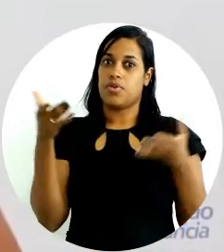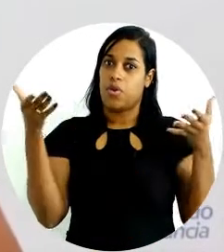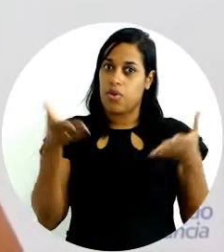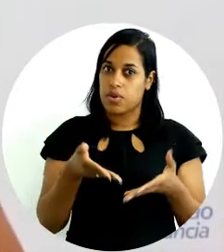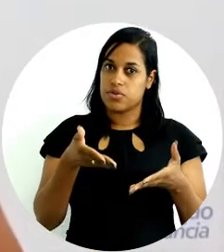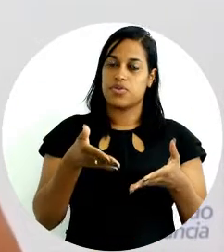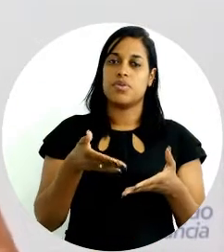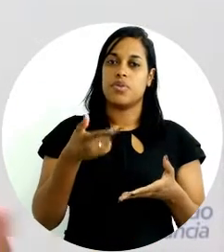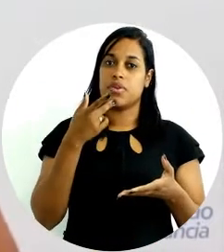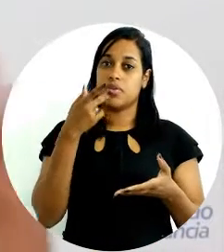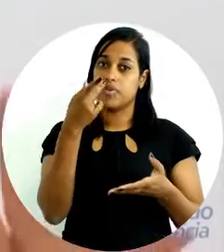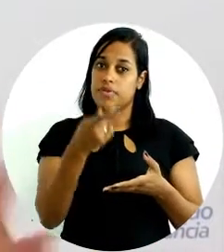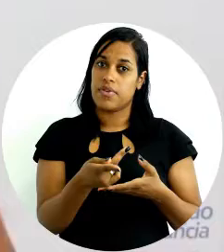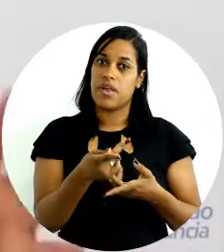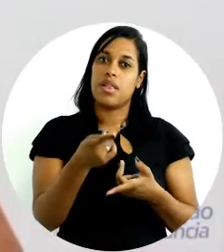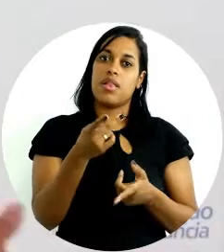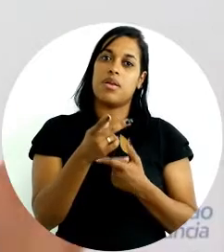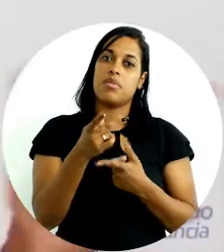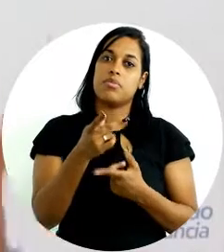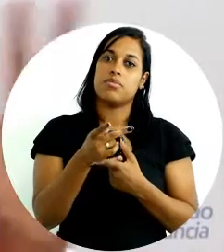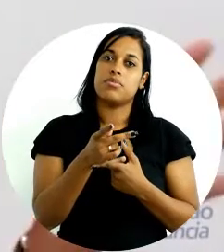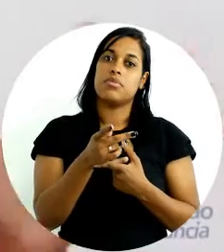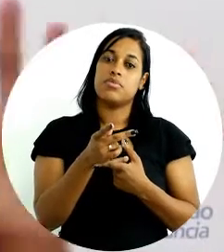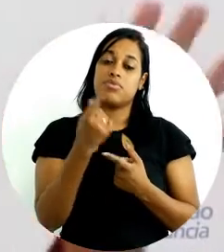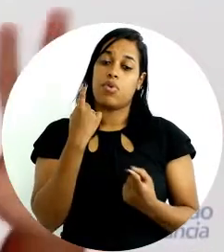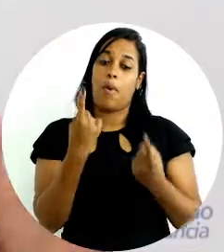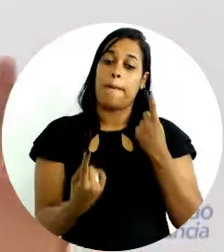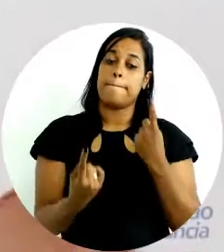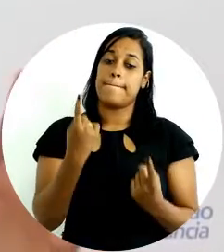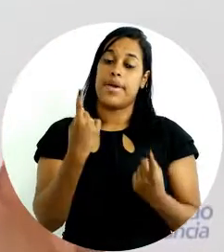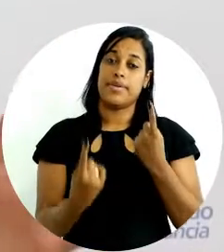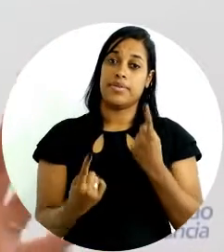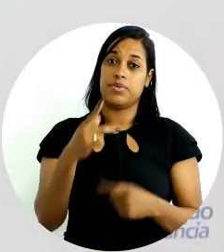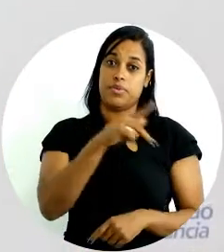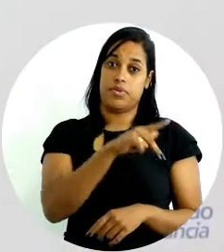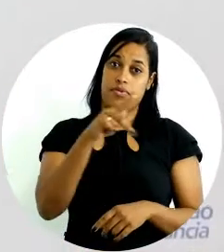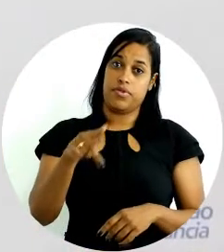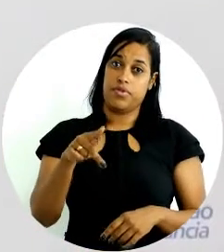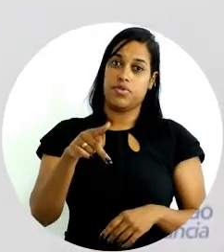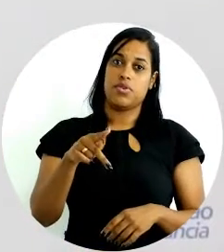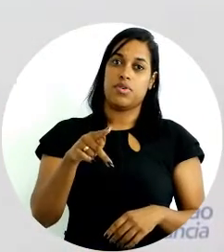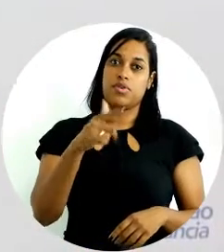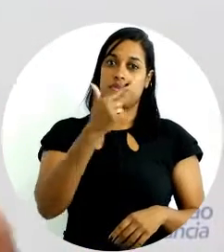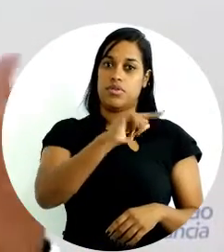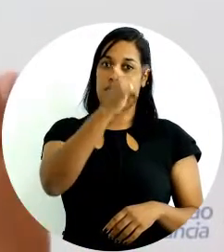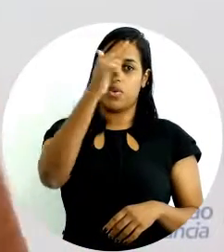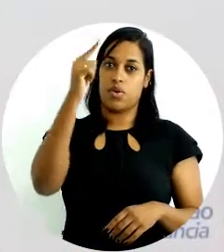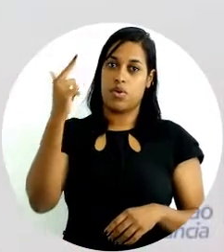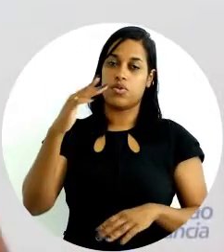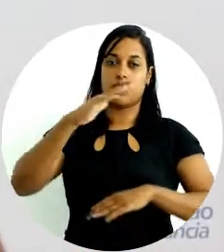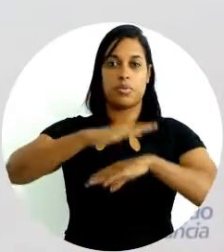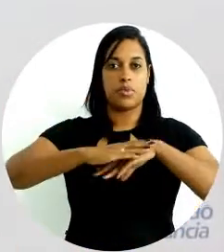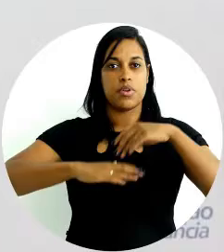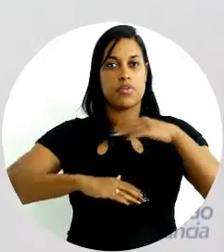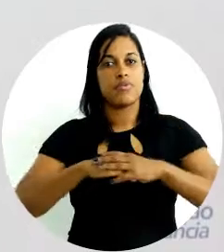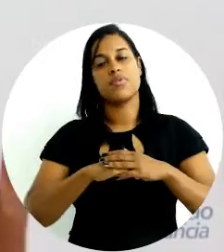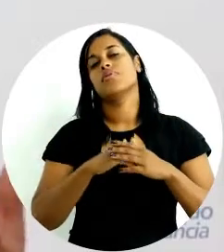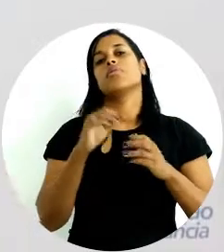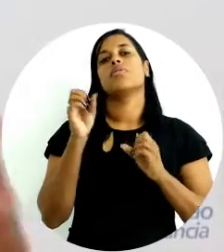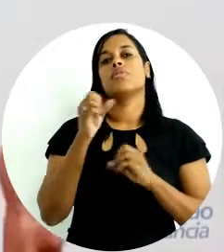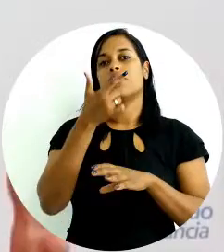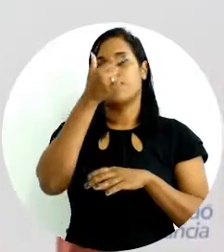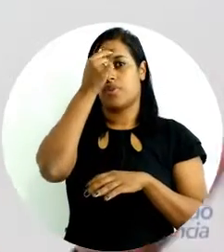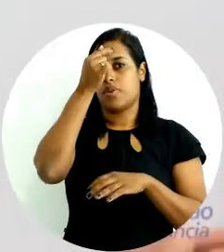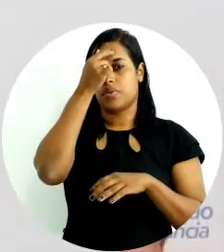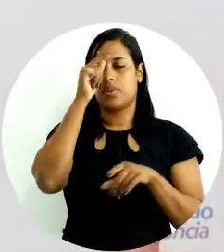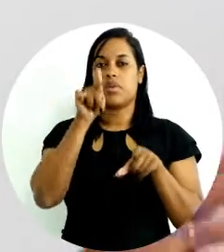professor, principalmente quando nós relacionamos, comparamos professores, outros profissionais de